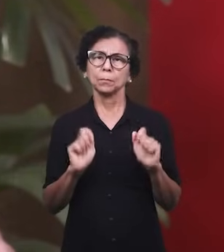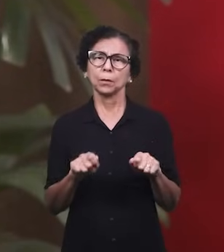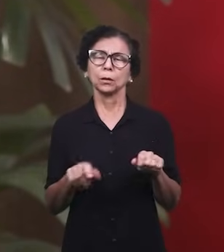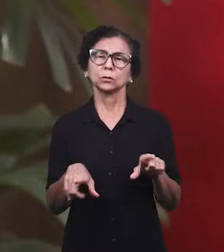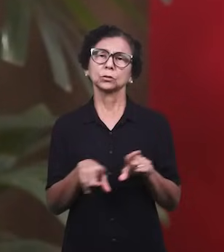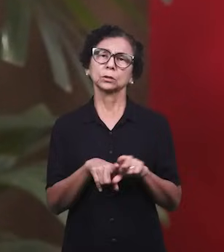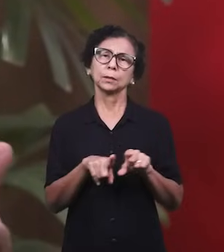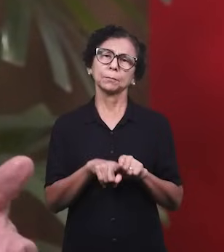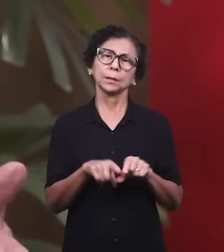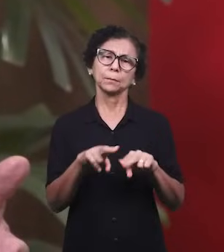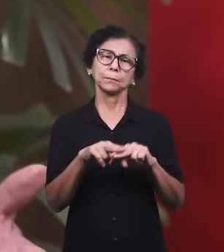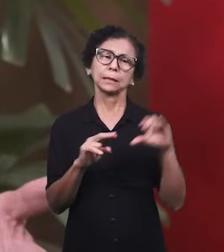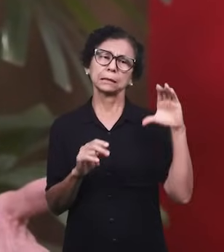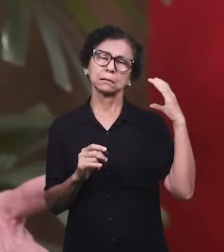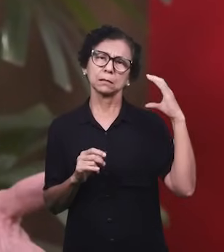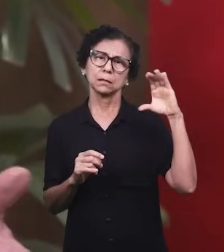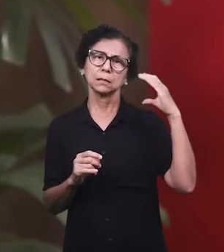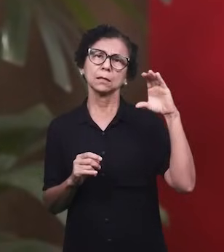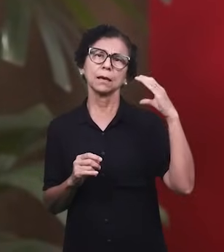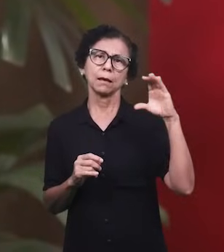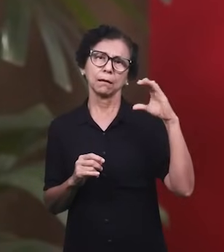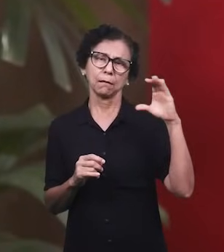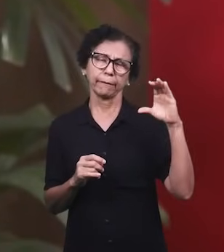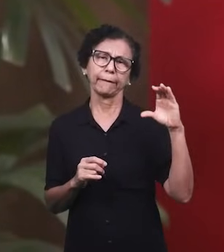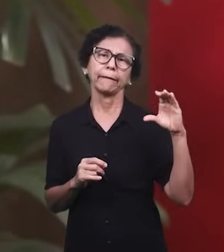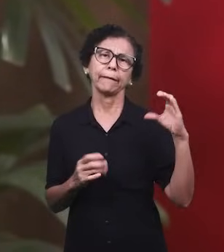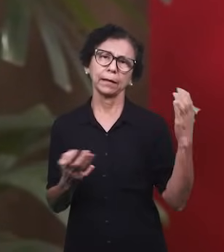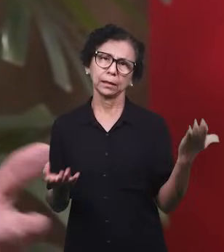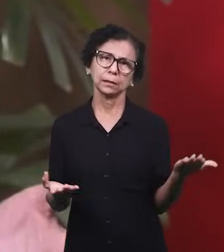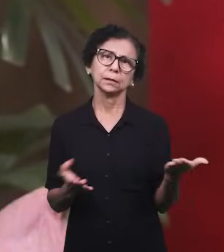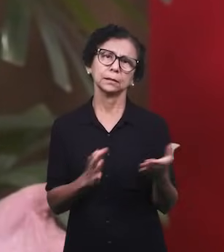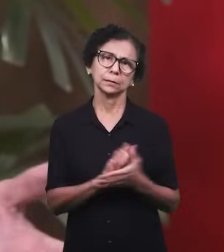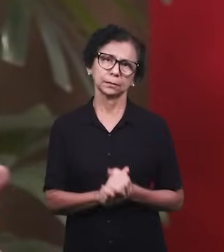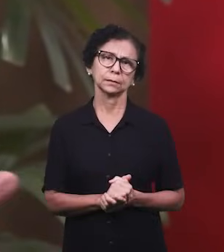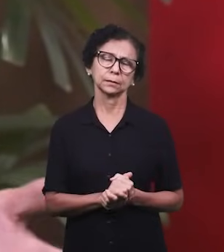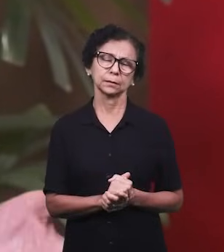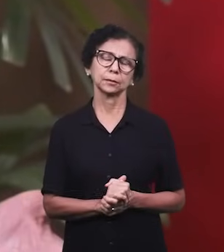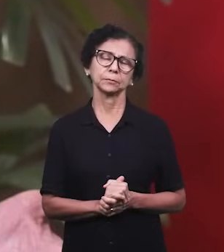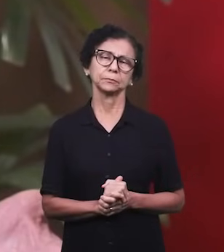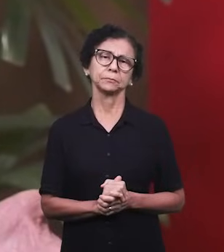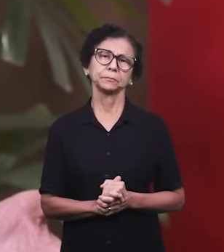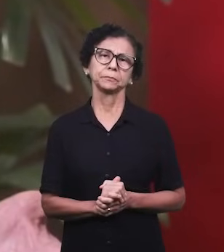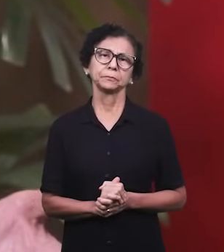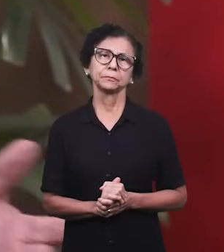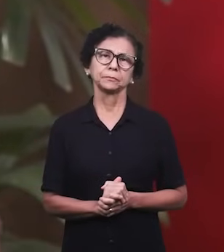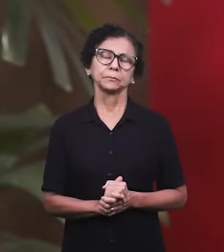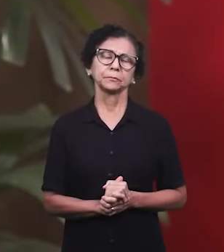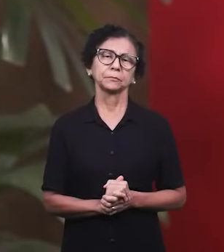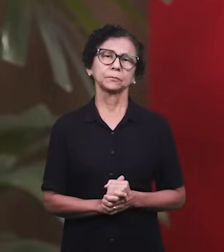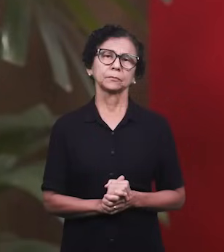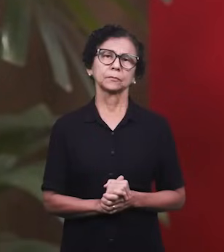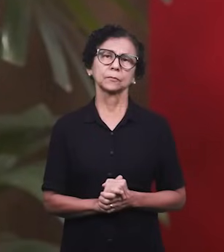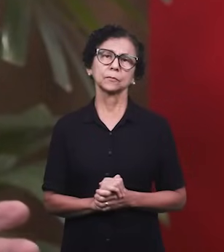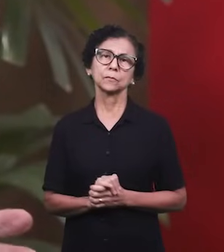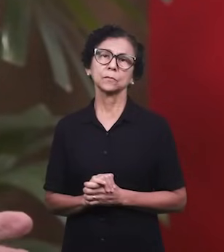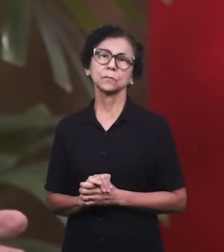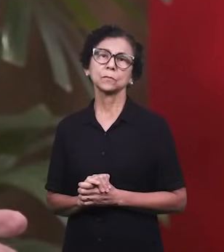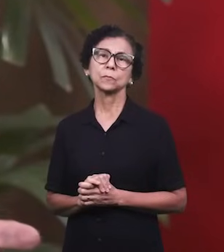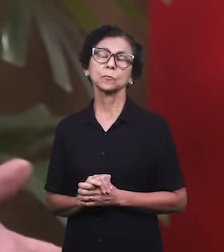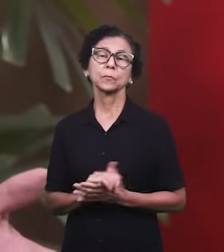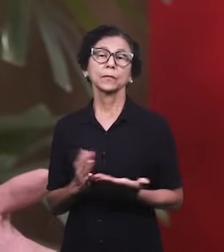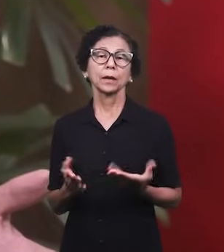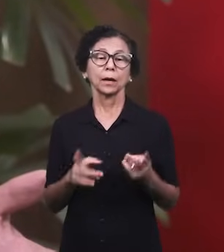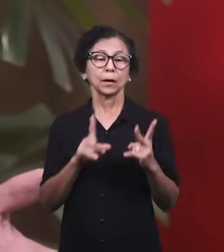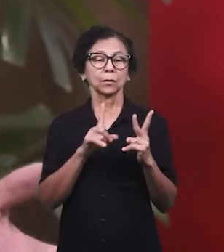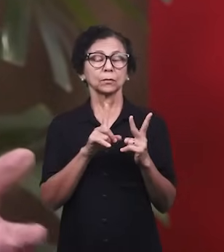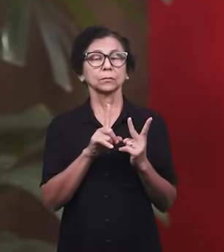ciência é capaz também de trazer efeito, de ser eficaz. Agora, quando se trata de maravilha, aí